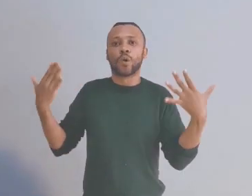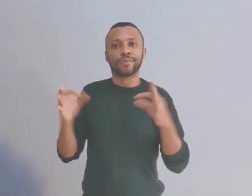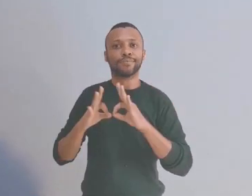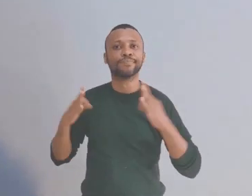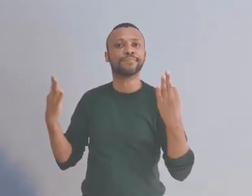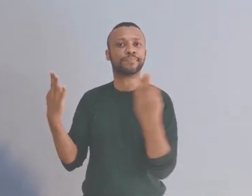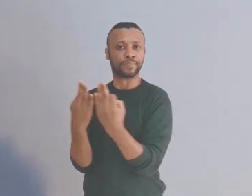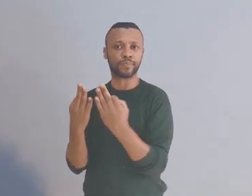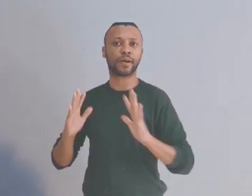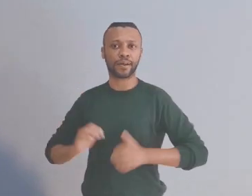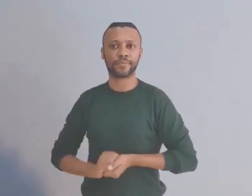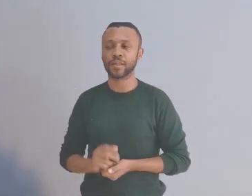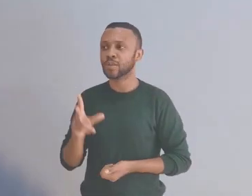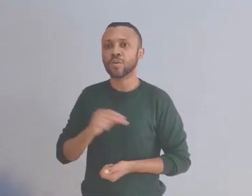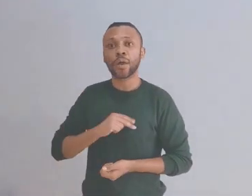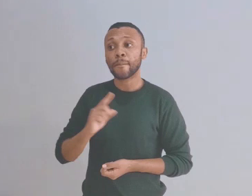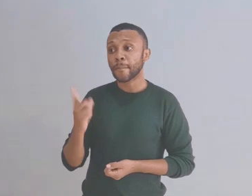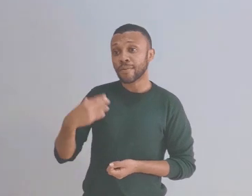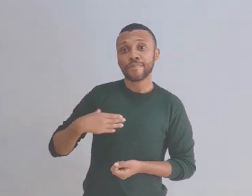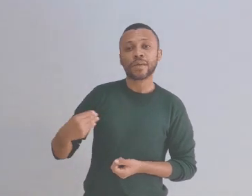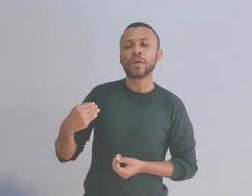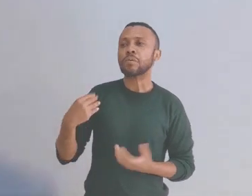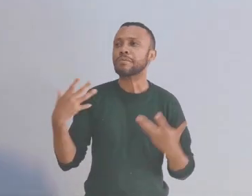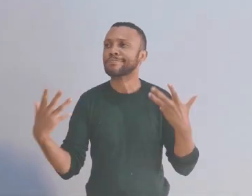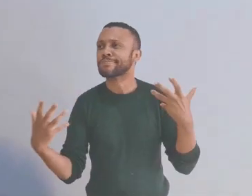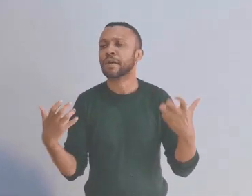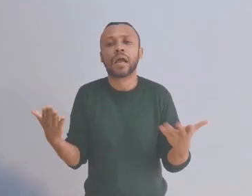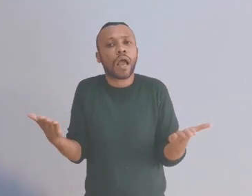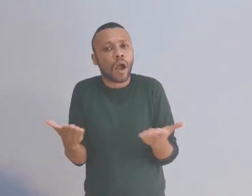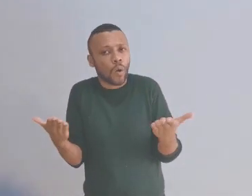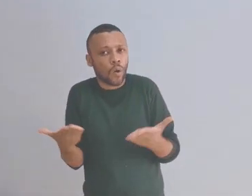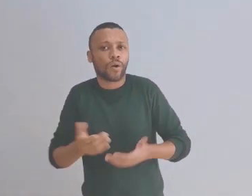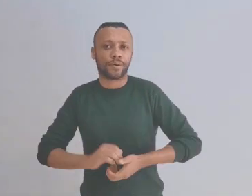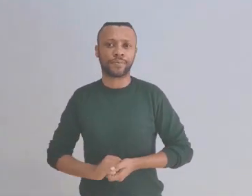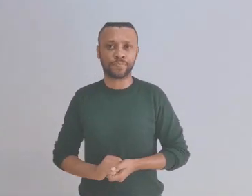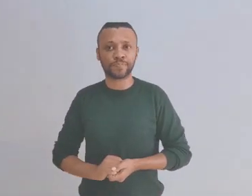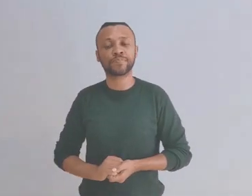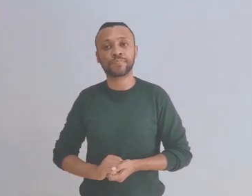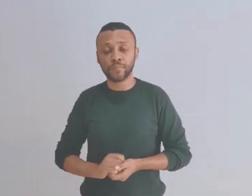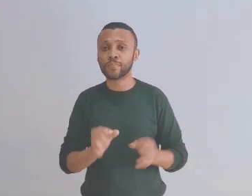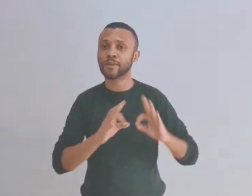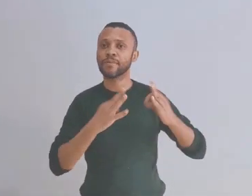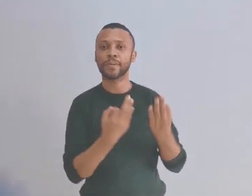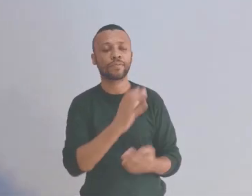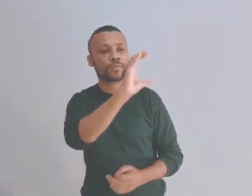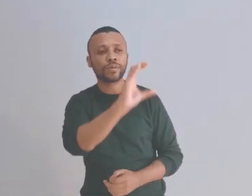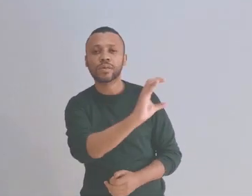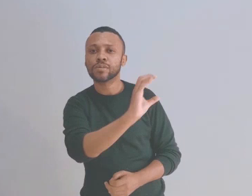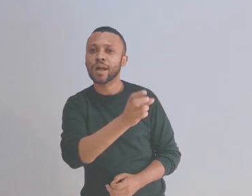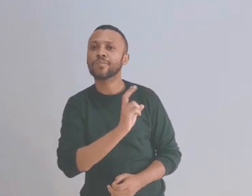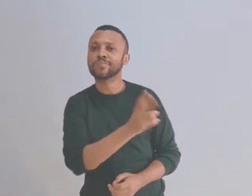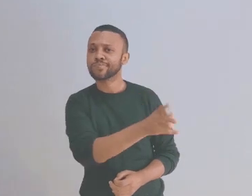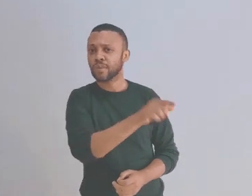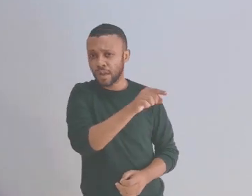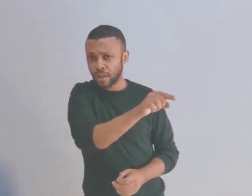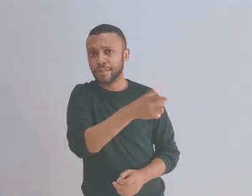Foi assim, nosso primeiro filho, o que a gente vai fazer? Mas meu pai sempre muito católicos, eles tiveram a fé que